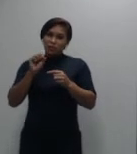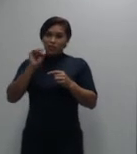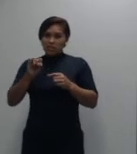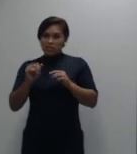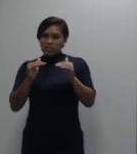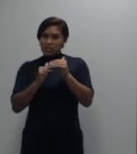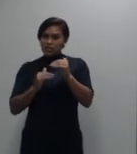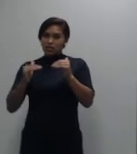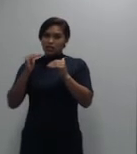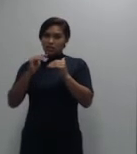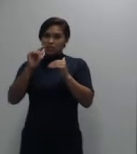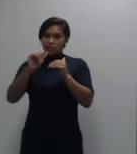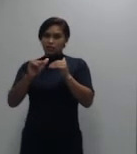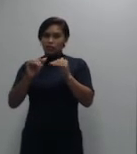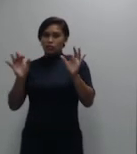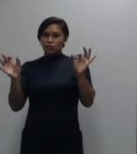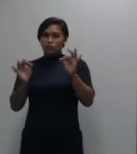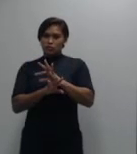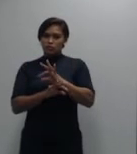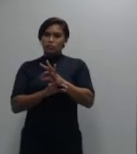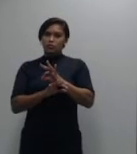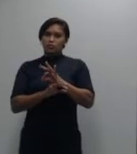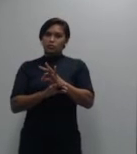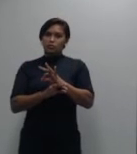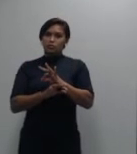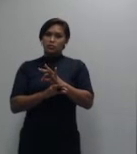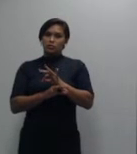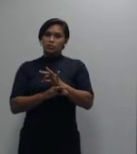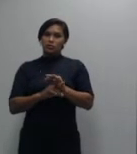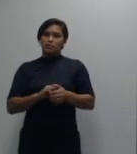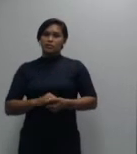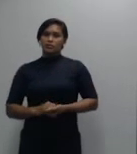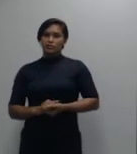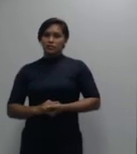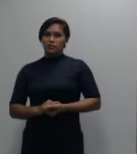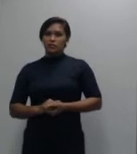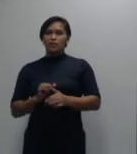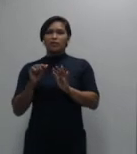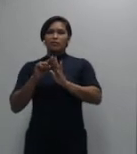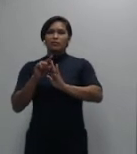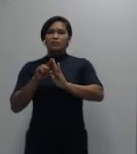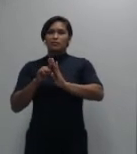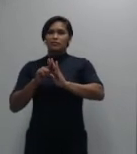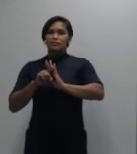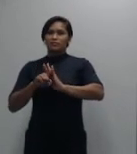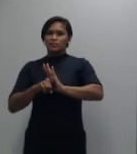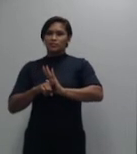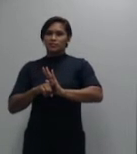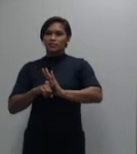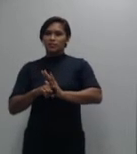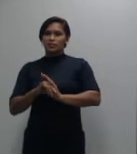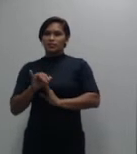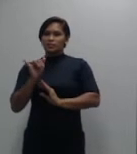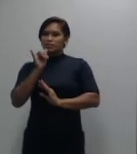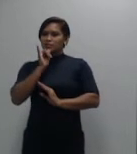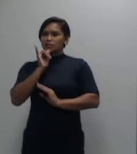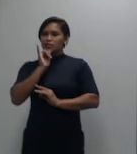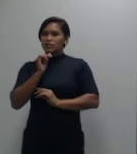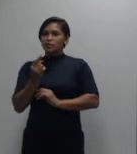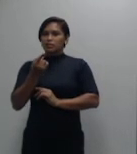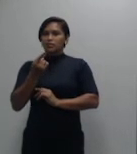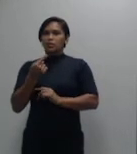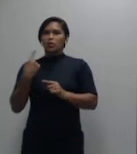avançou e se esgotou e é ao analisar a por exemplo os